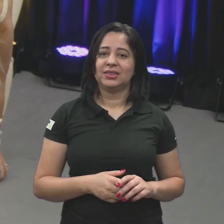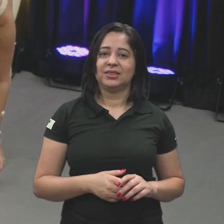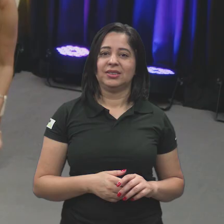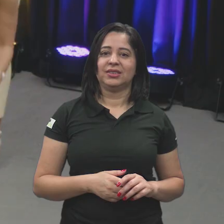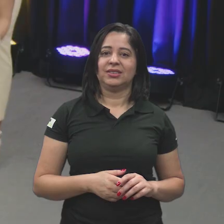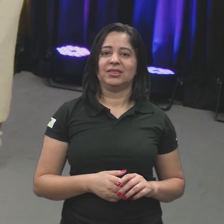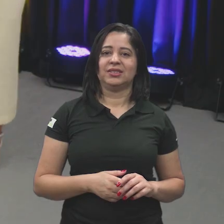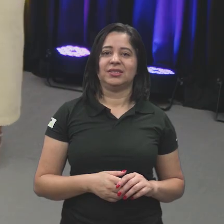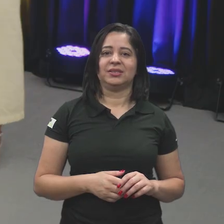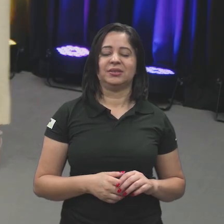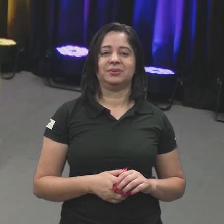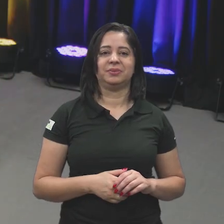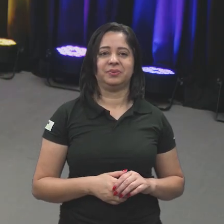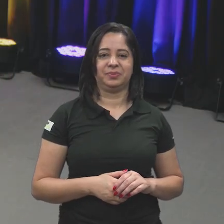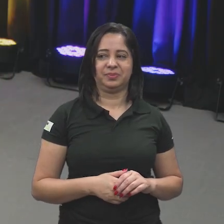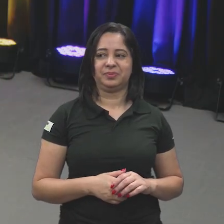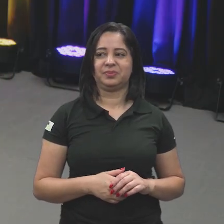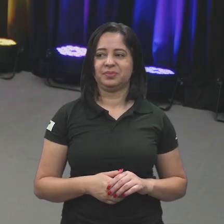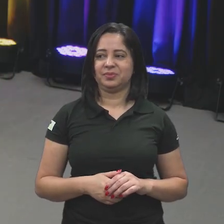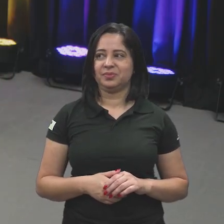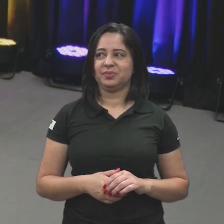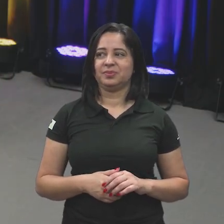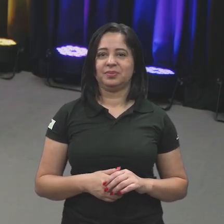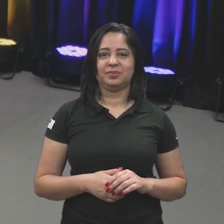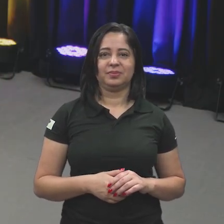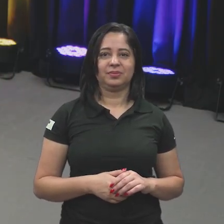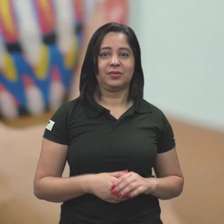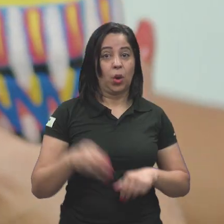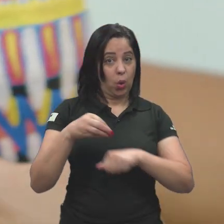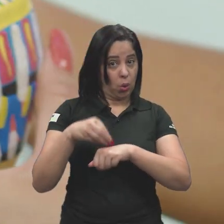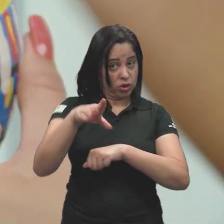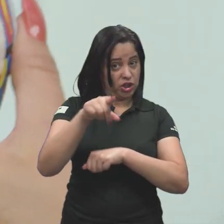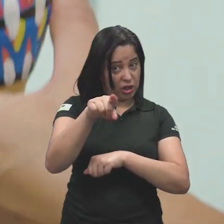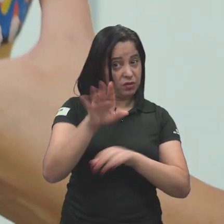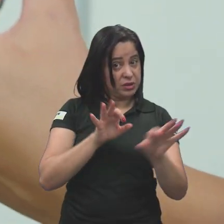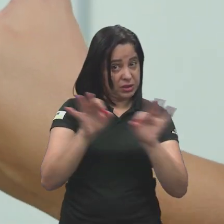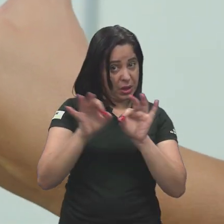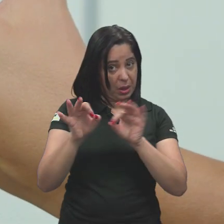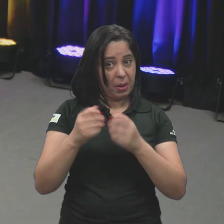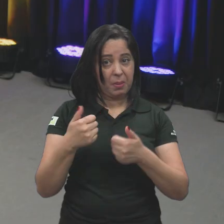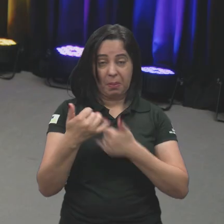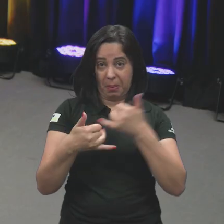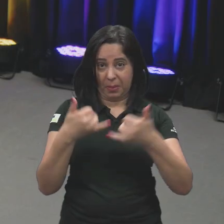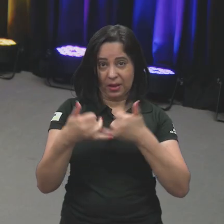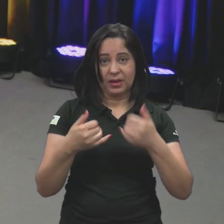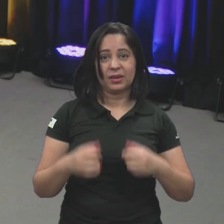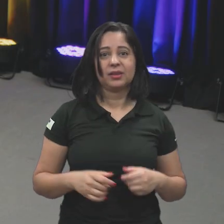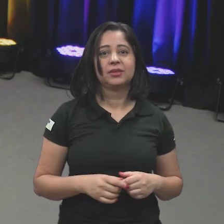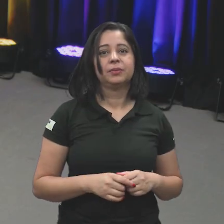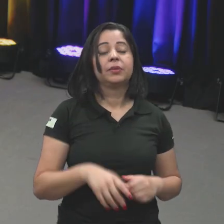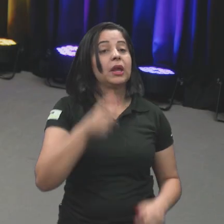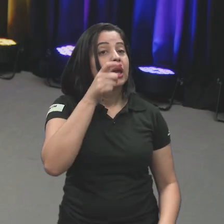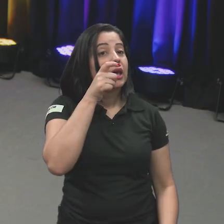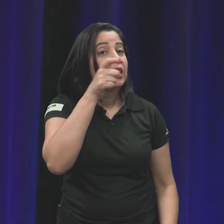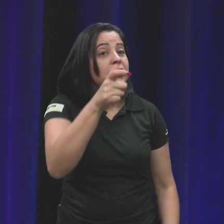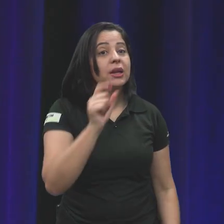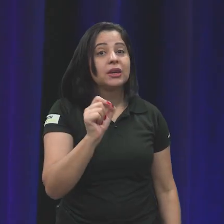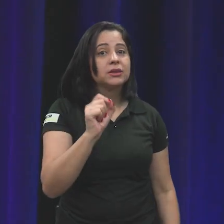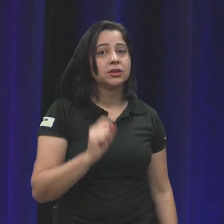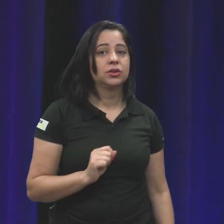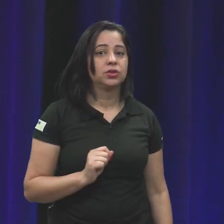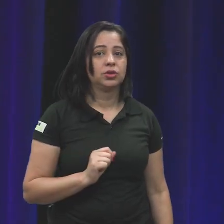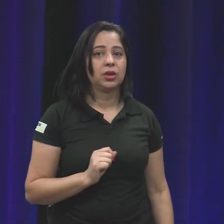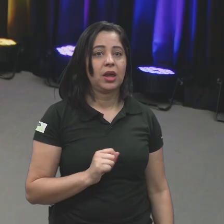Então fica aí, ó. Ó o peão. Outra dica para vocês fazerem para brincar. E o interessante é que ele não tem uma